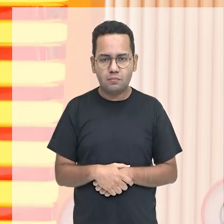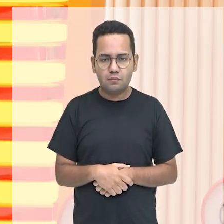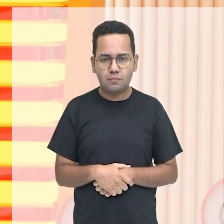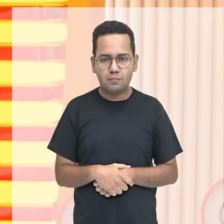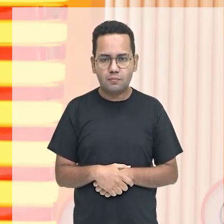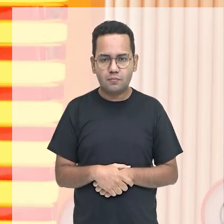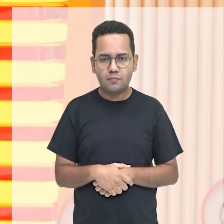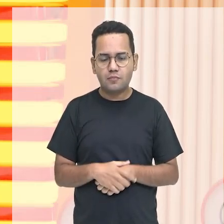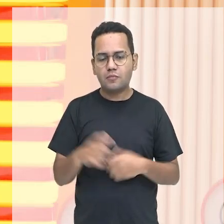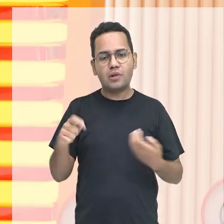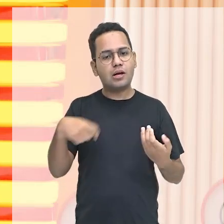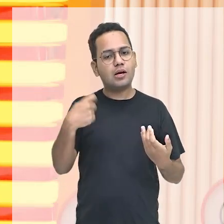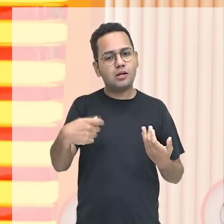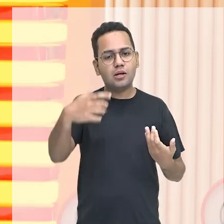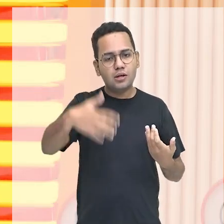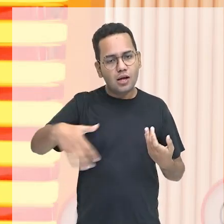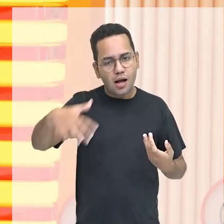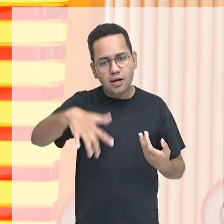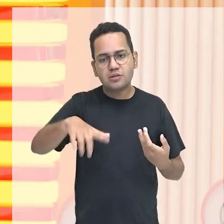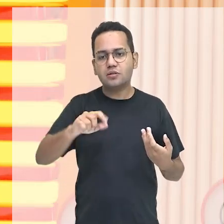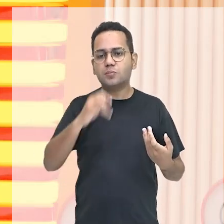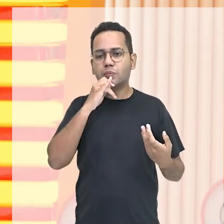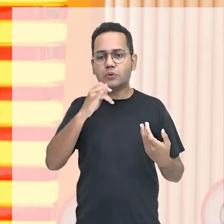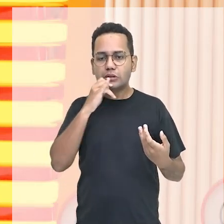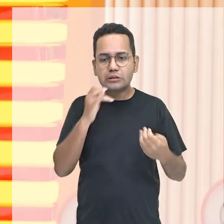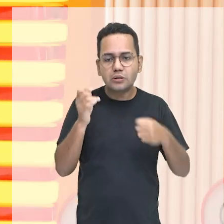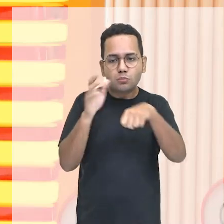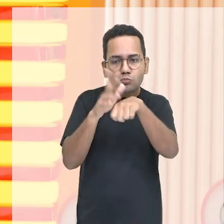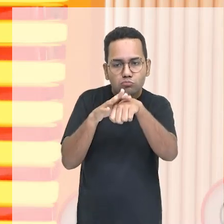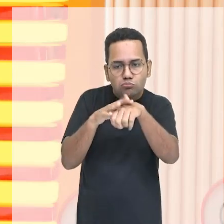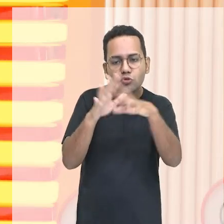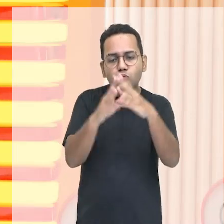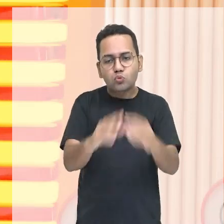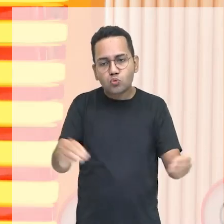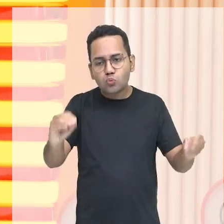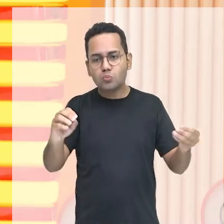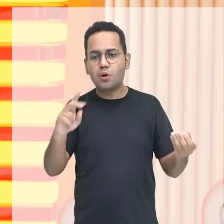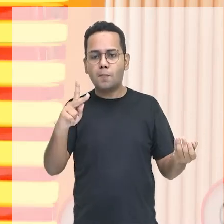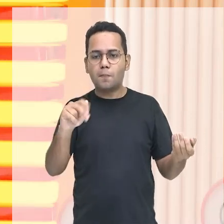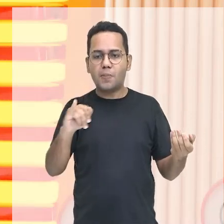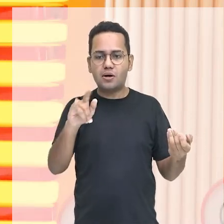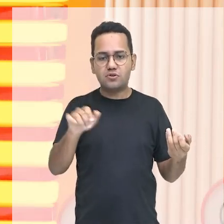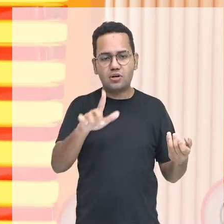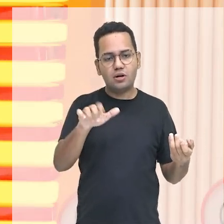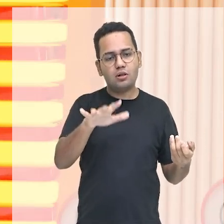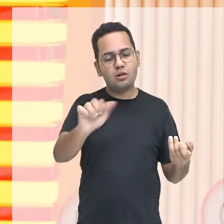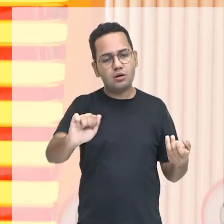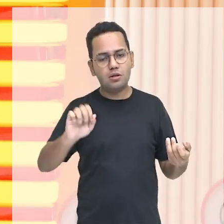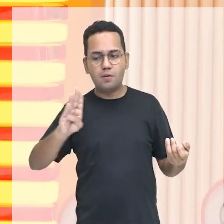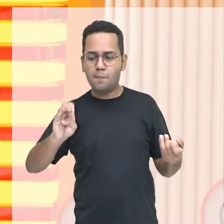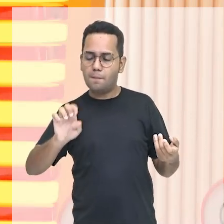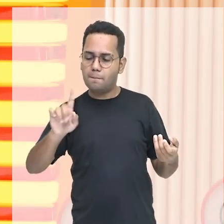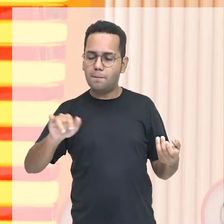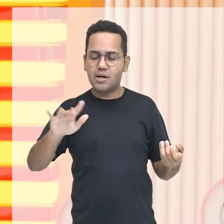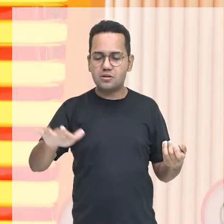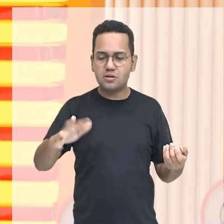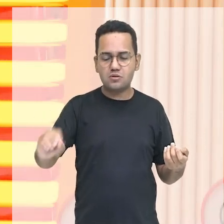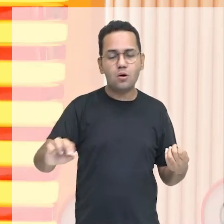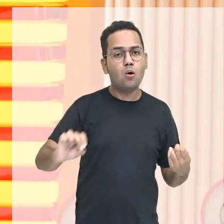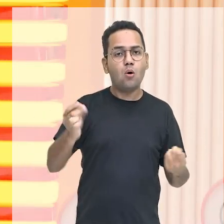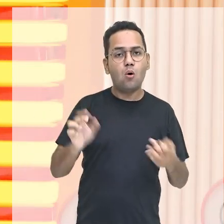práticas mágico-religiosas de cura, de pagelanças, de benzeções e o manejo de